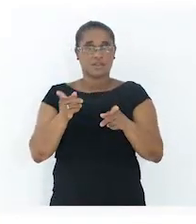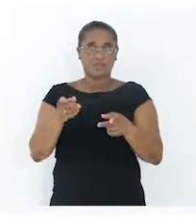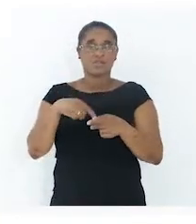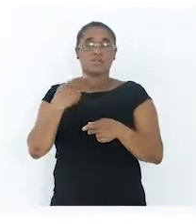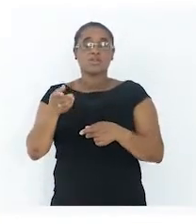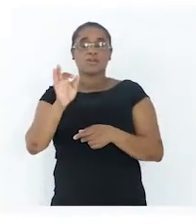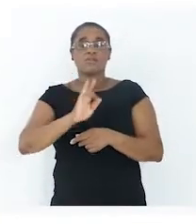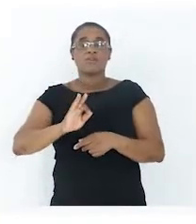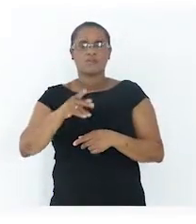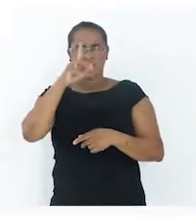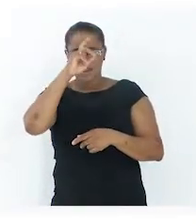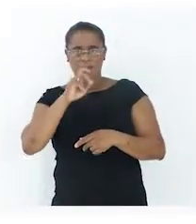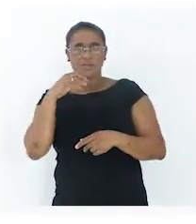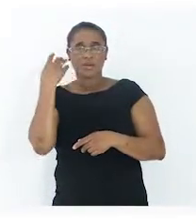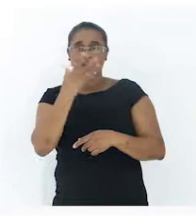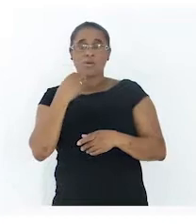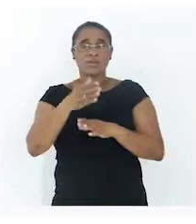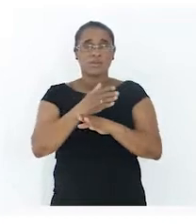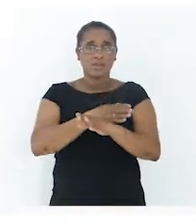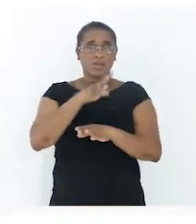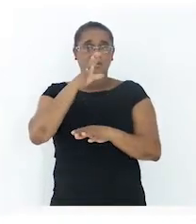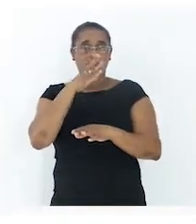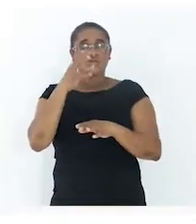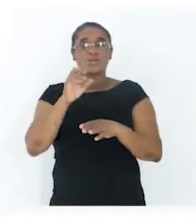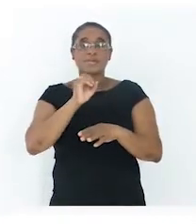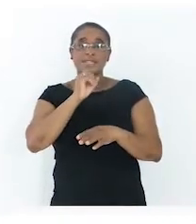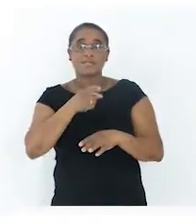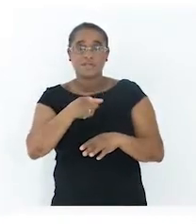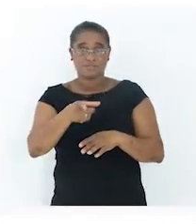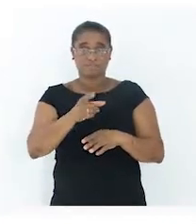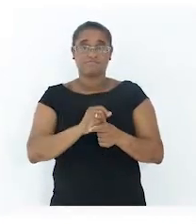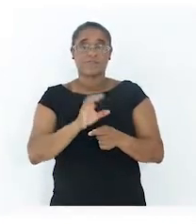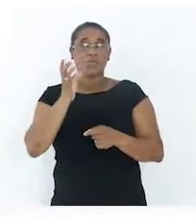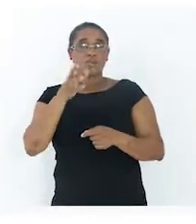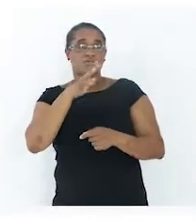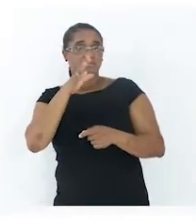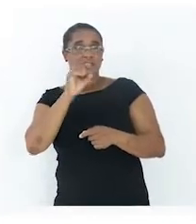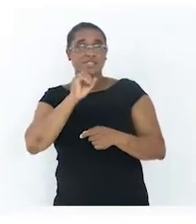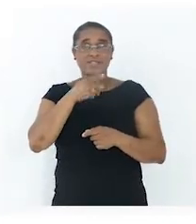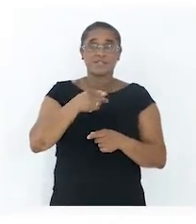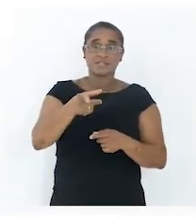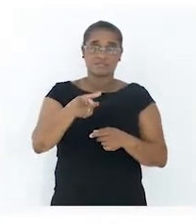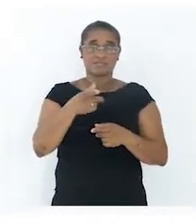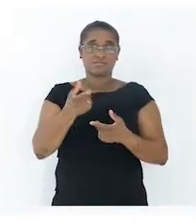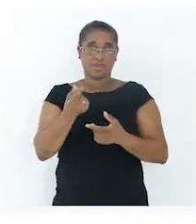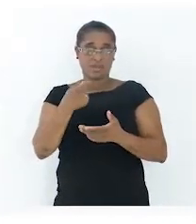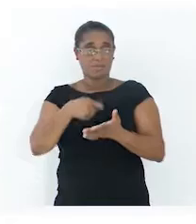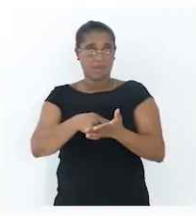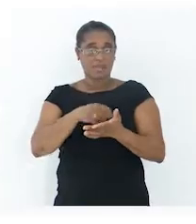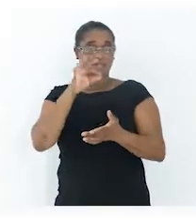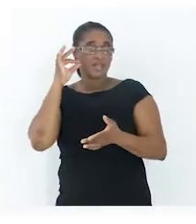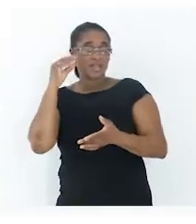Lembrem-se, na aula anterior que falámos sobre dívida. Quando fala-se de dívida, é sinal negativo.